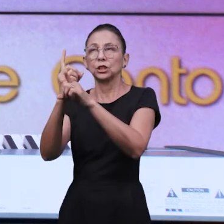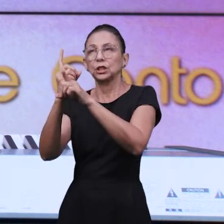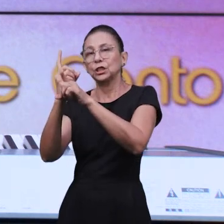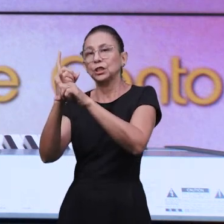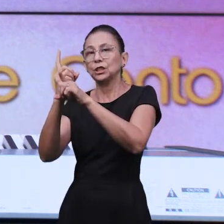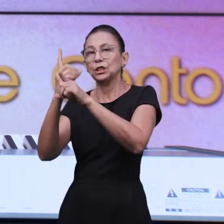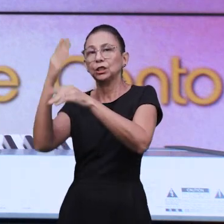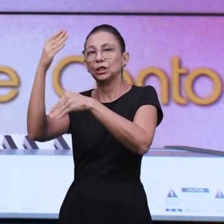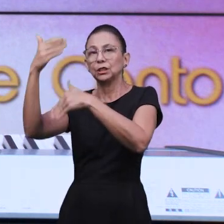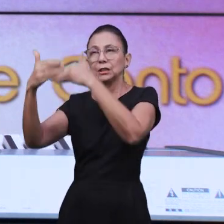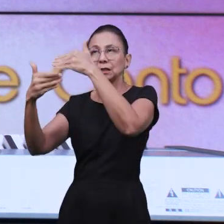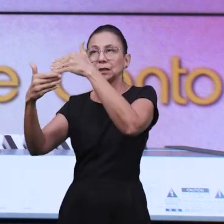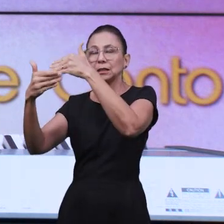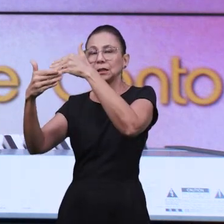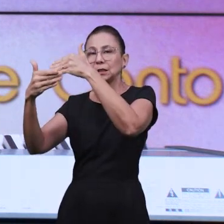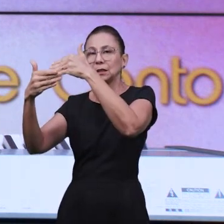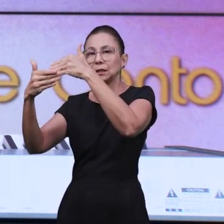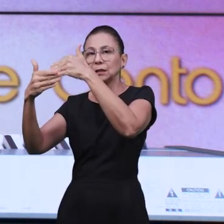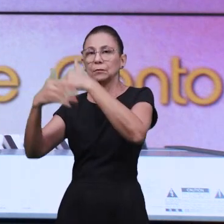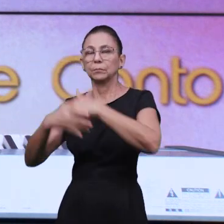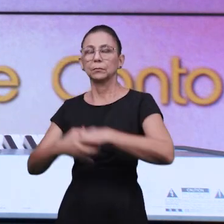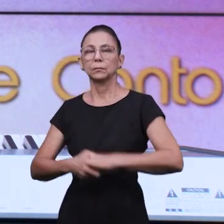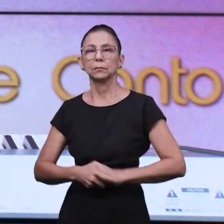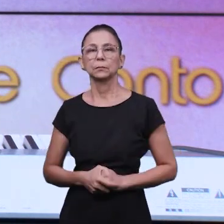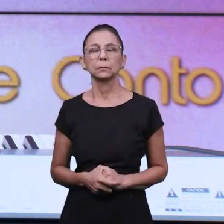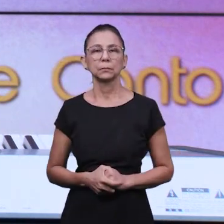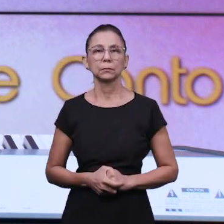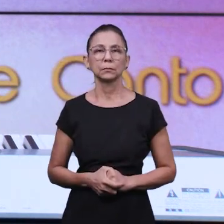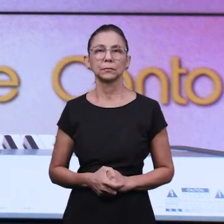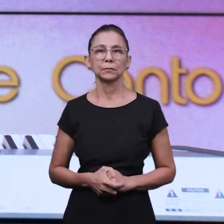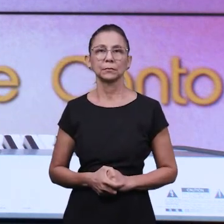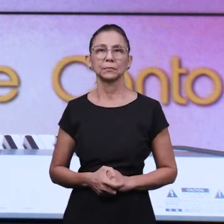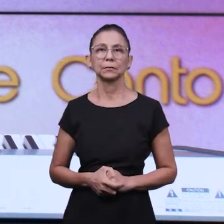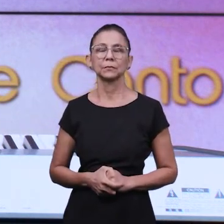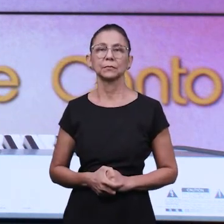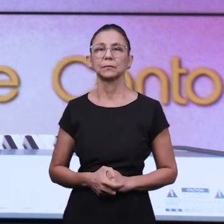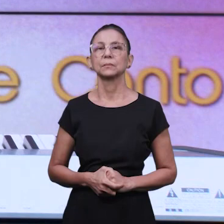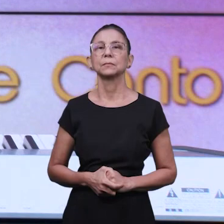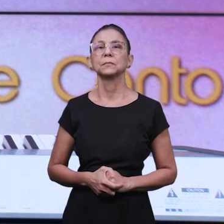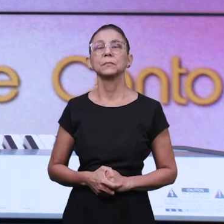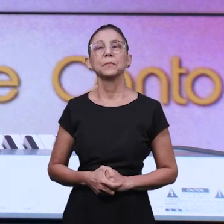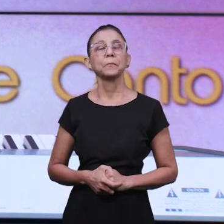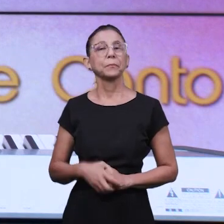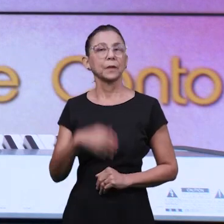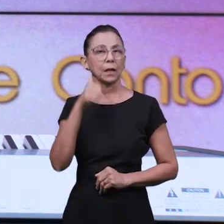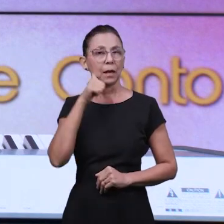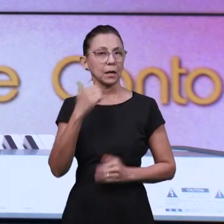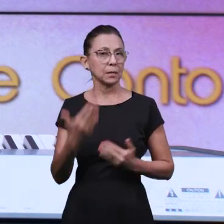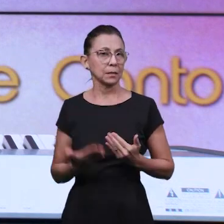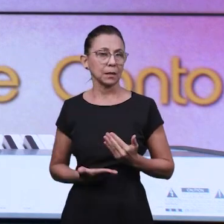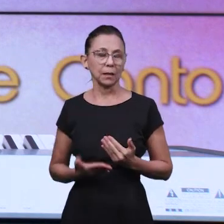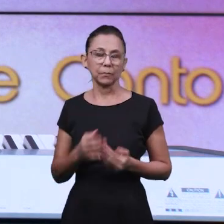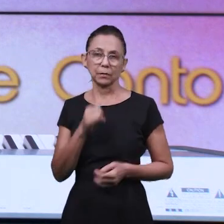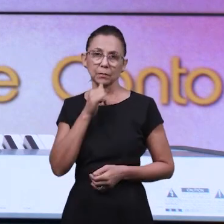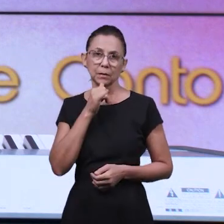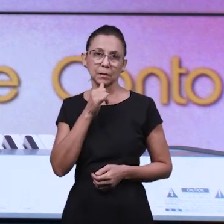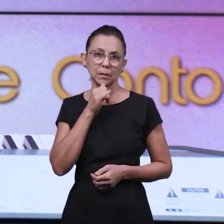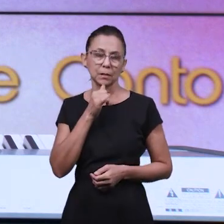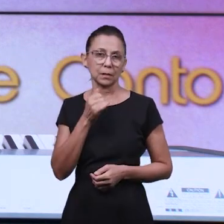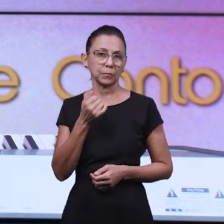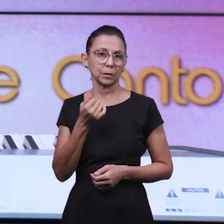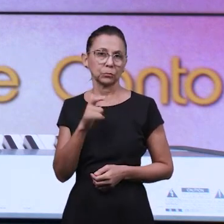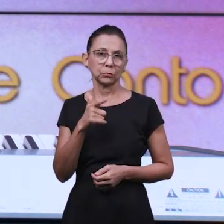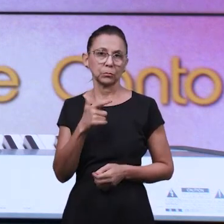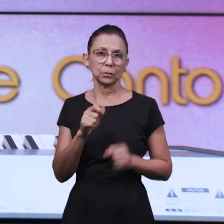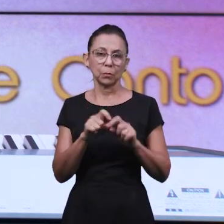encontro em ti. Ok? Aqui, as irmãs, por exemplo, já não tem uma